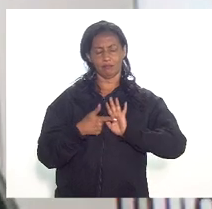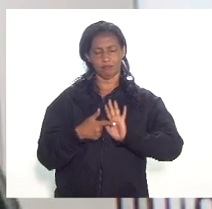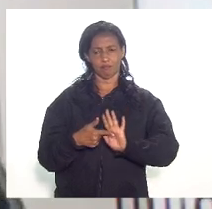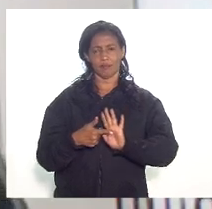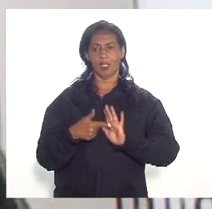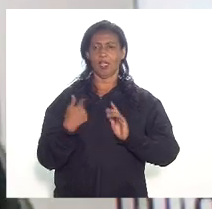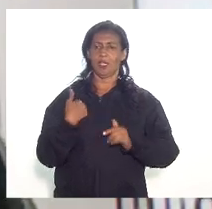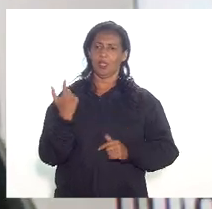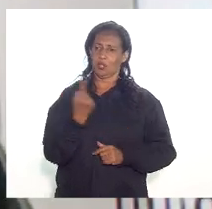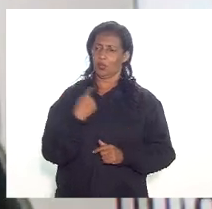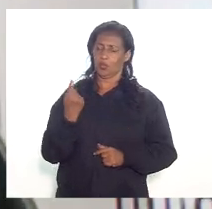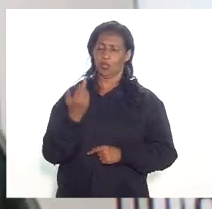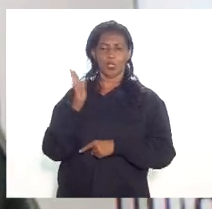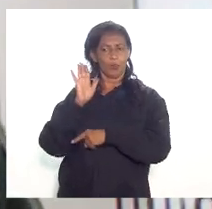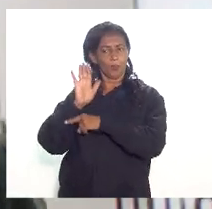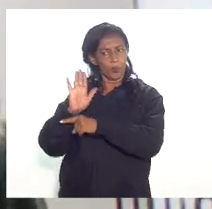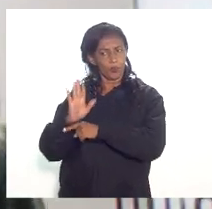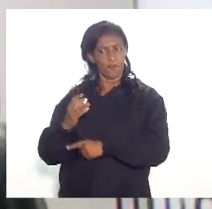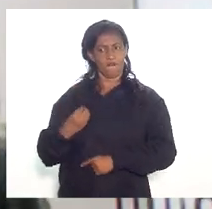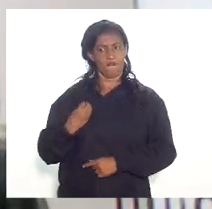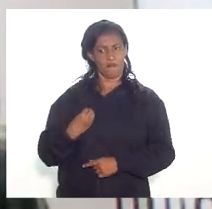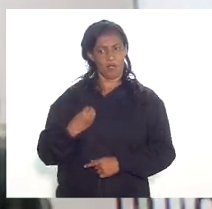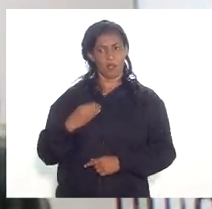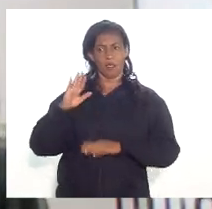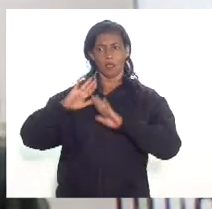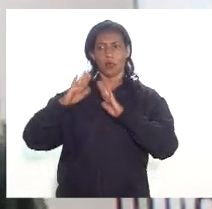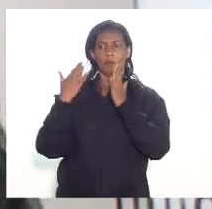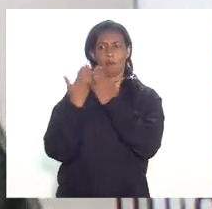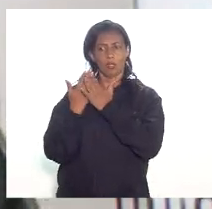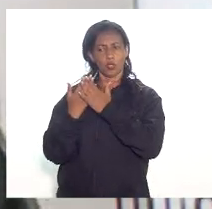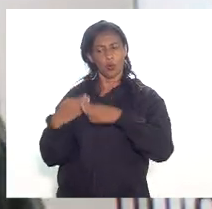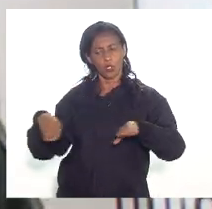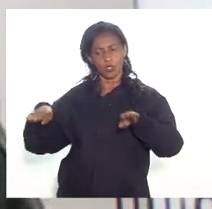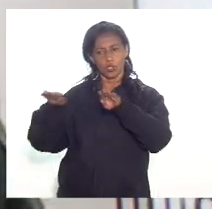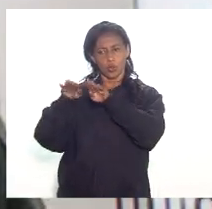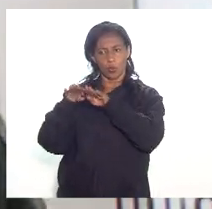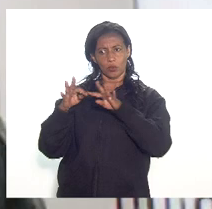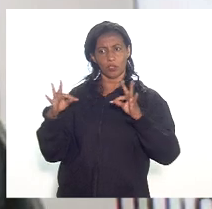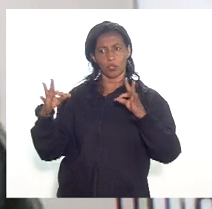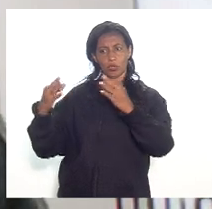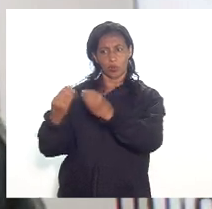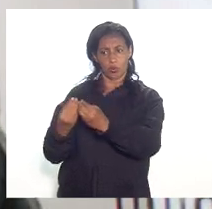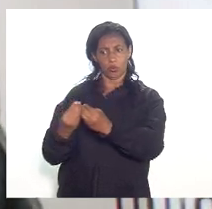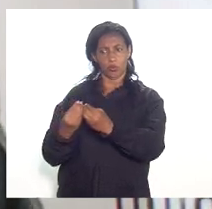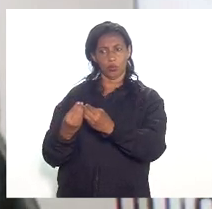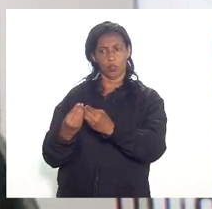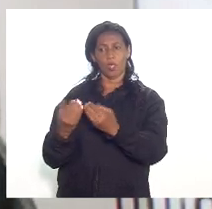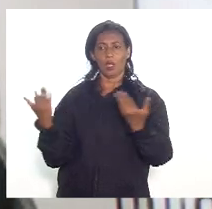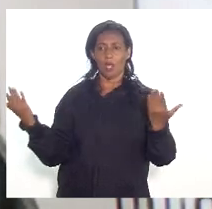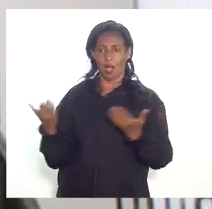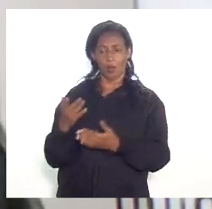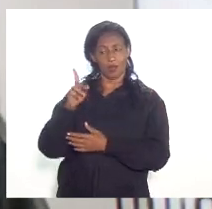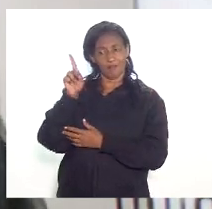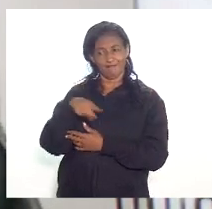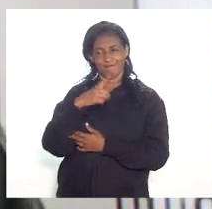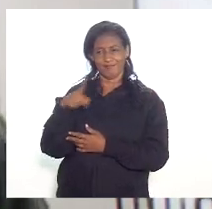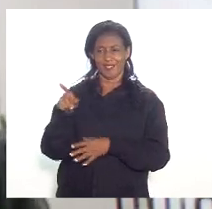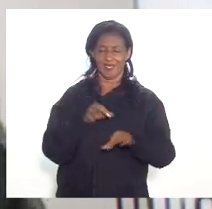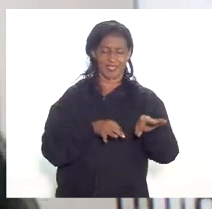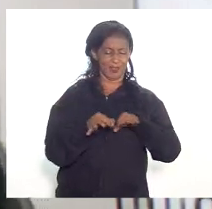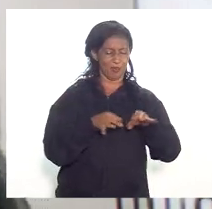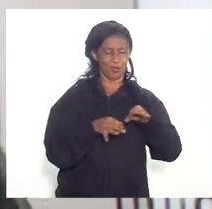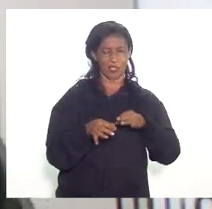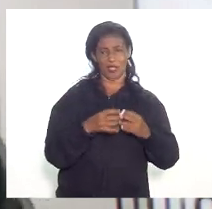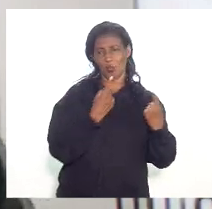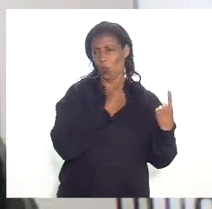preservar vidas e quer garantir uma escola pública de qualidade para todas e todos para isso temos que barrar esse projeto autoritário que ataca